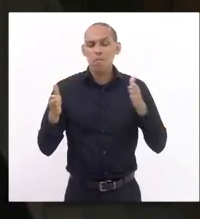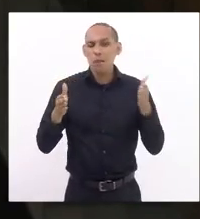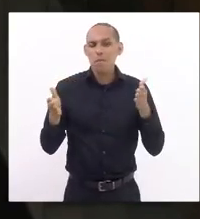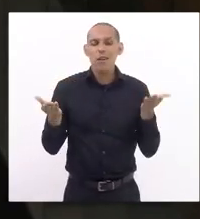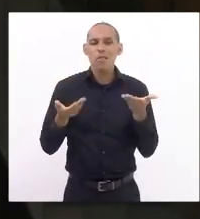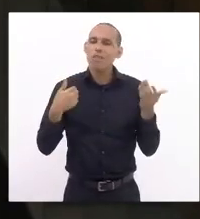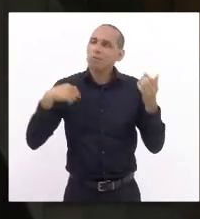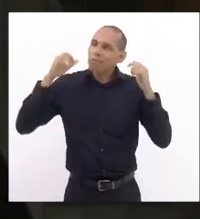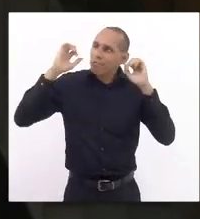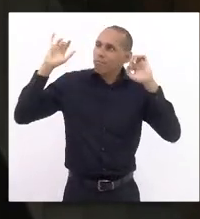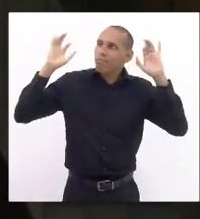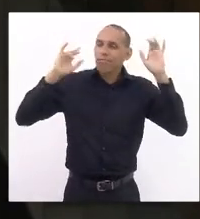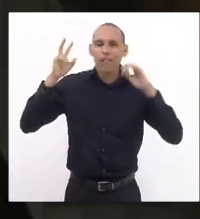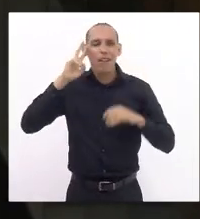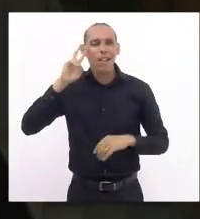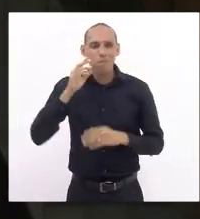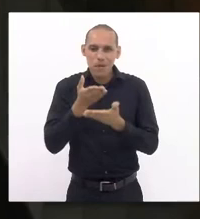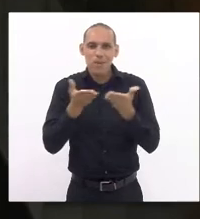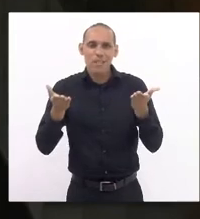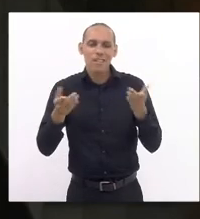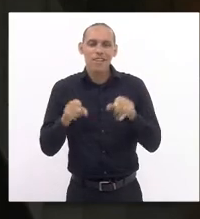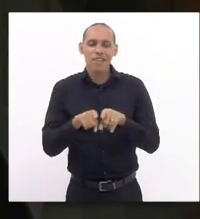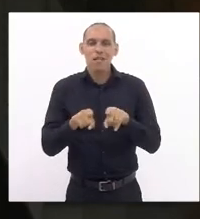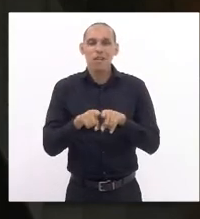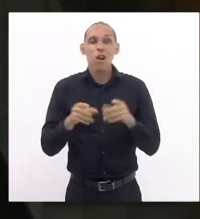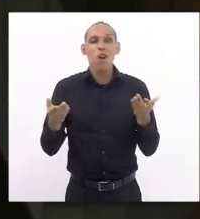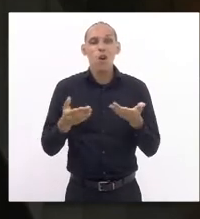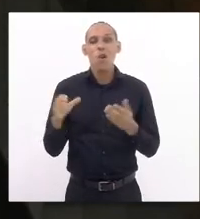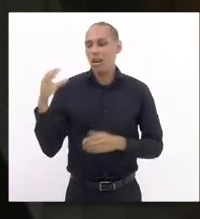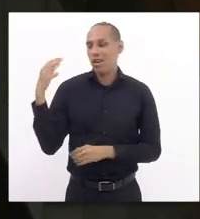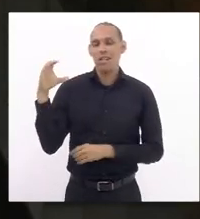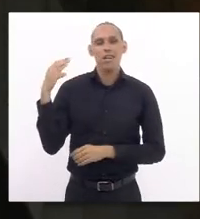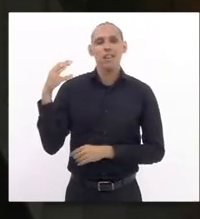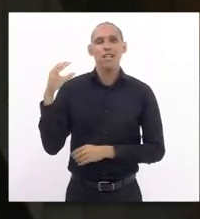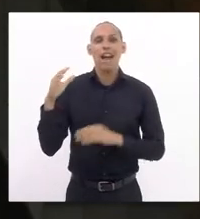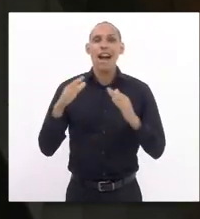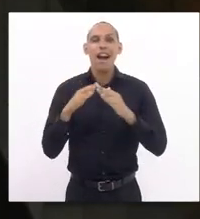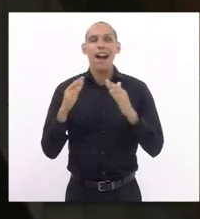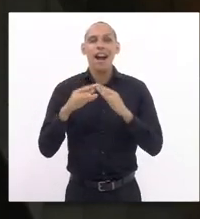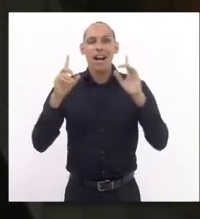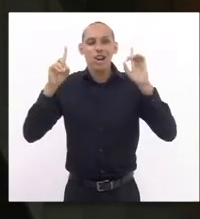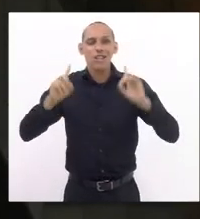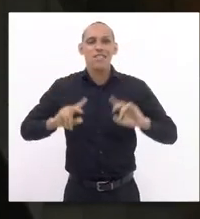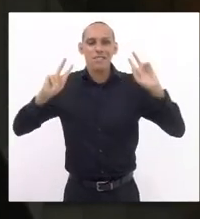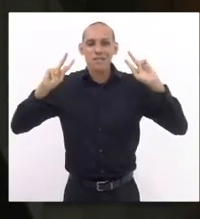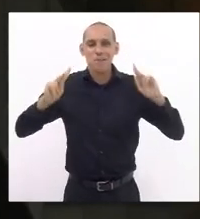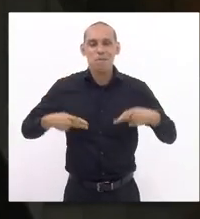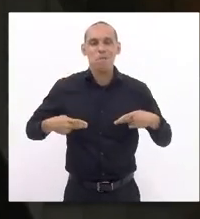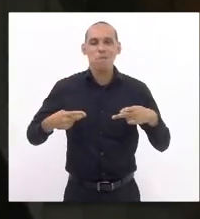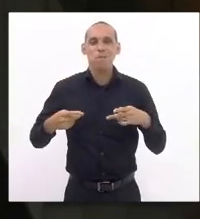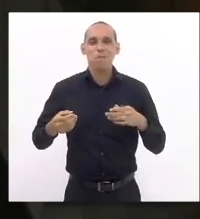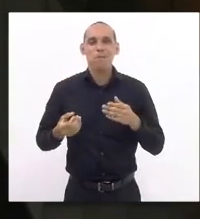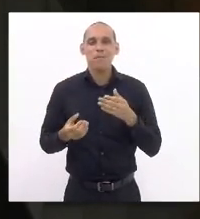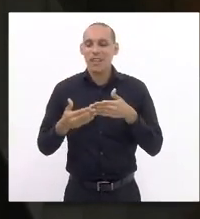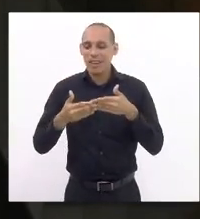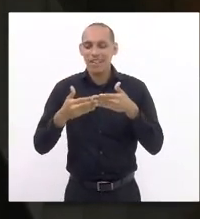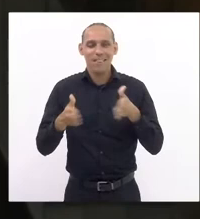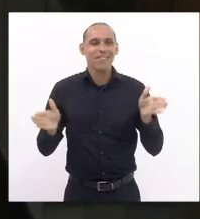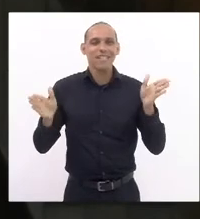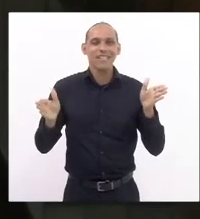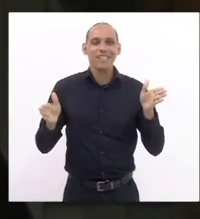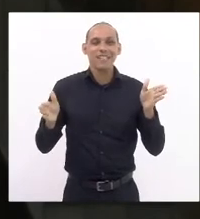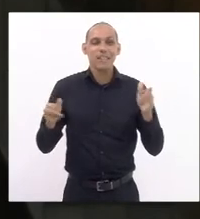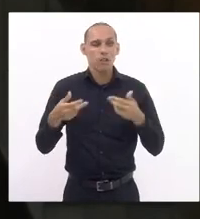Renata, lembrei de muitos de nós aqui, inclusive de vocês, hoje em Niterói foi inaugurada a Casa dos Direitos Humanos, equipamento importante da